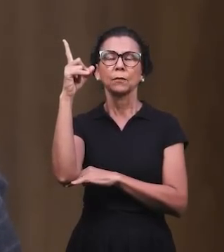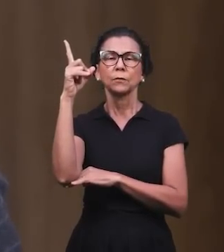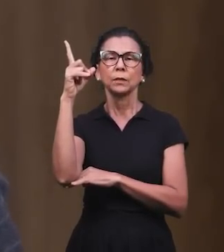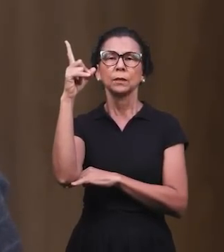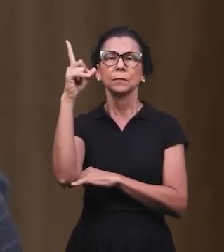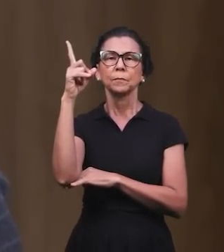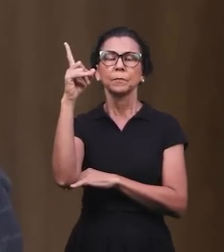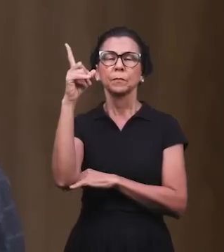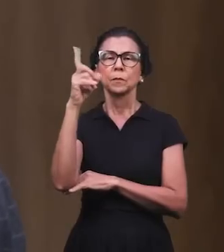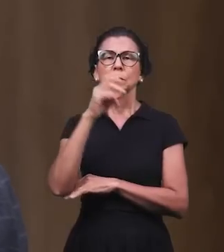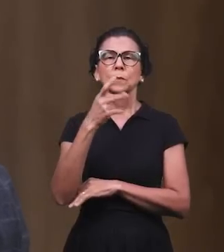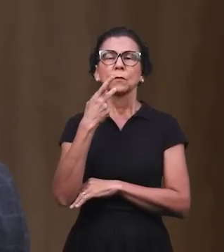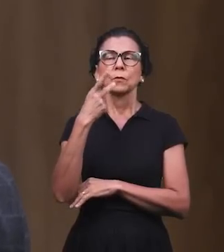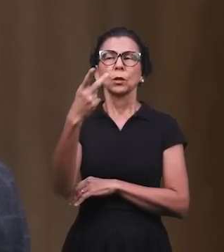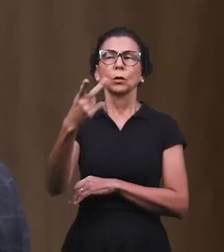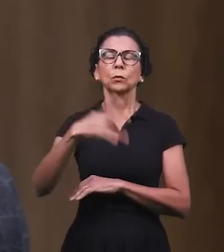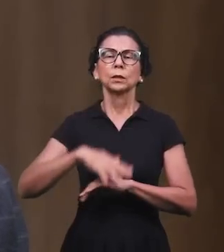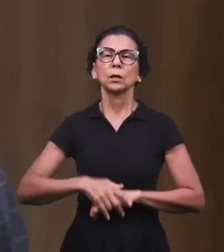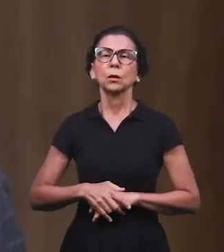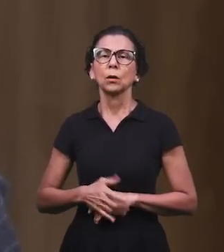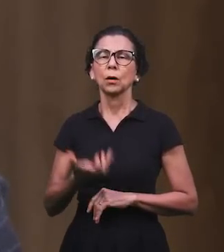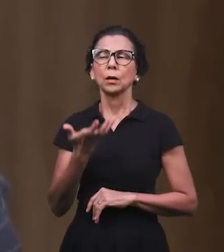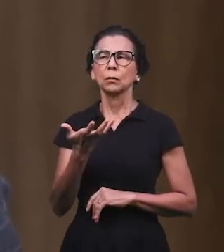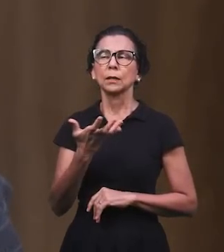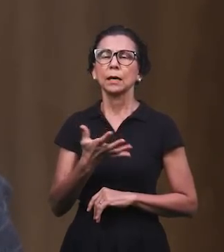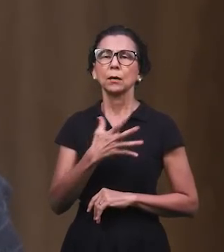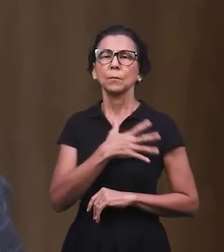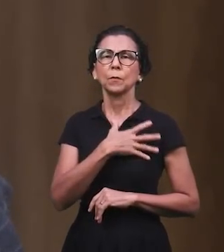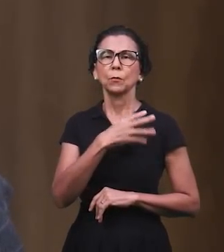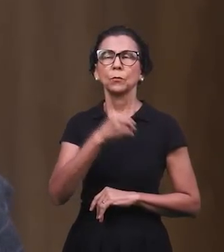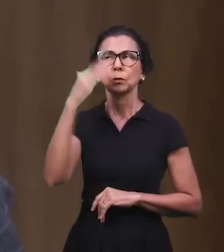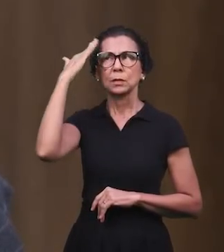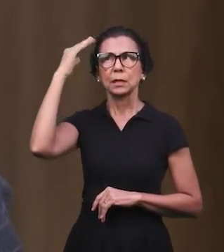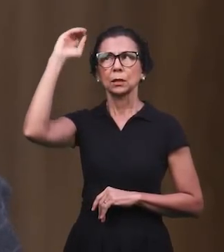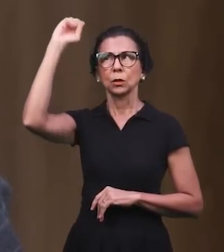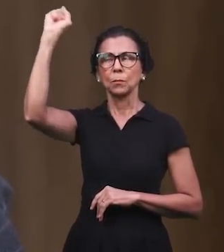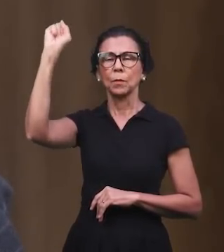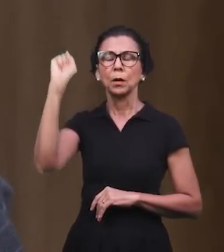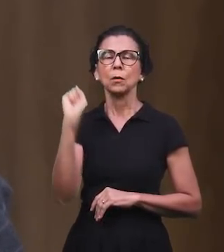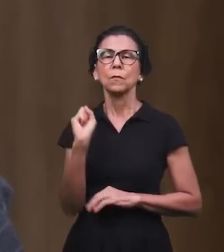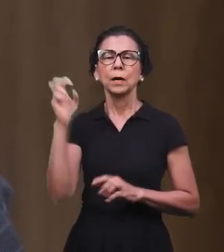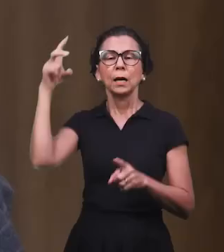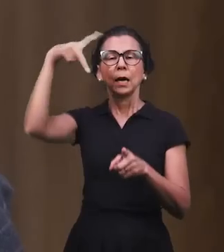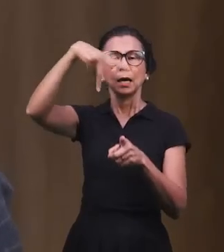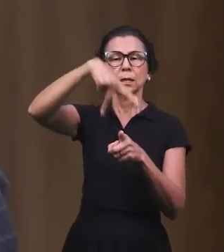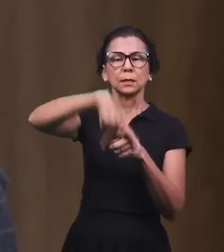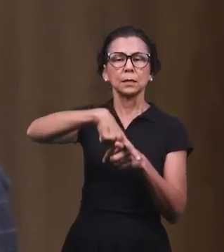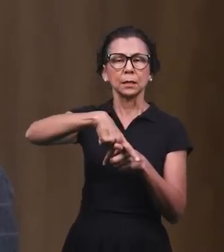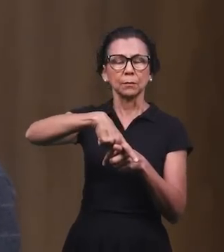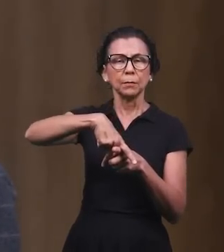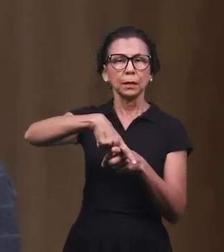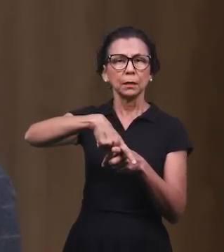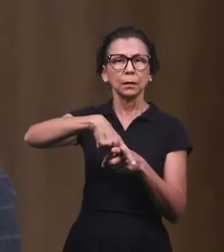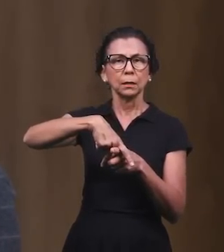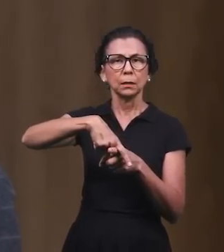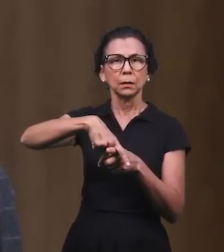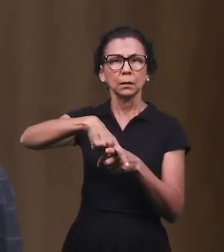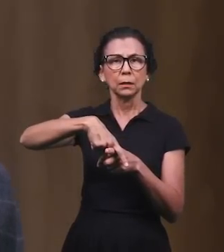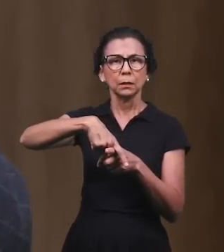Benaia, um servo fiel, ele imediatamente vem para puxar a mula. Então, aqueles que